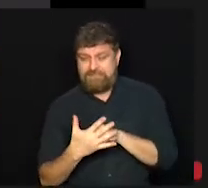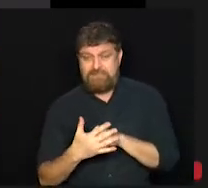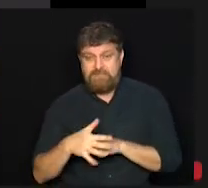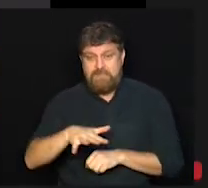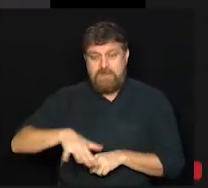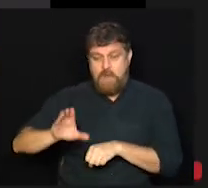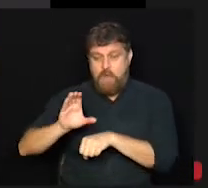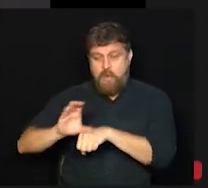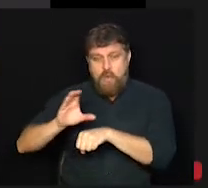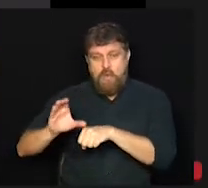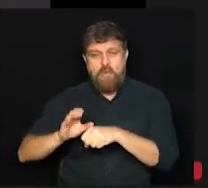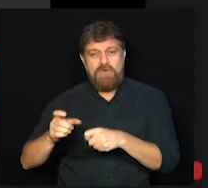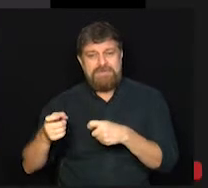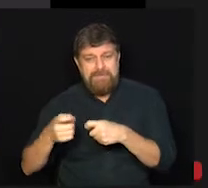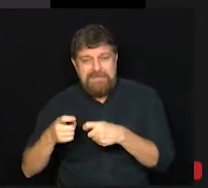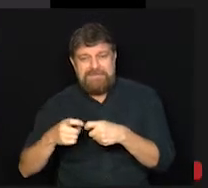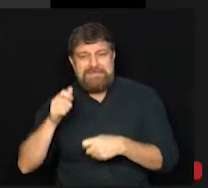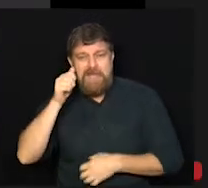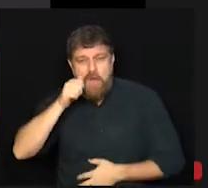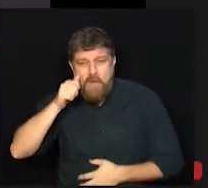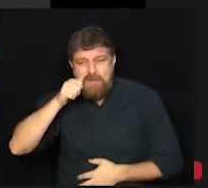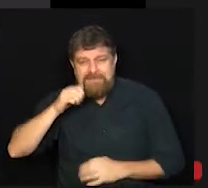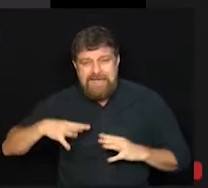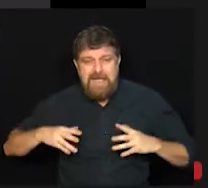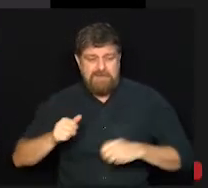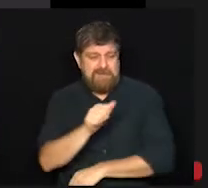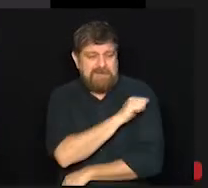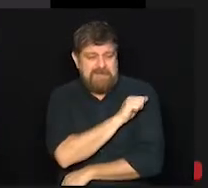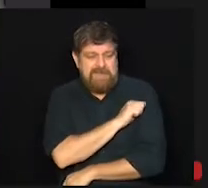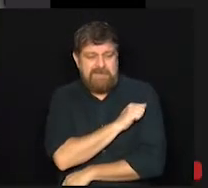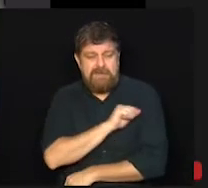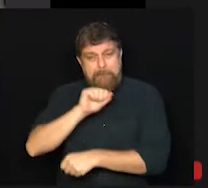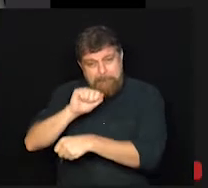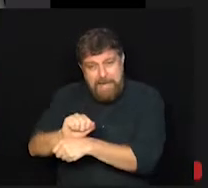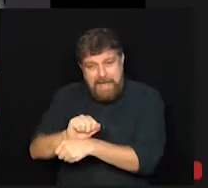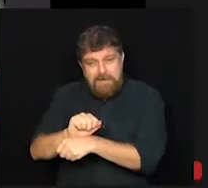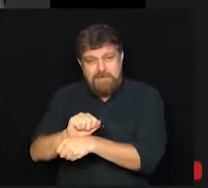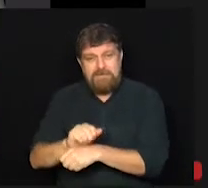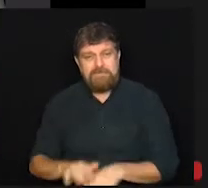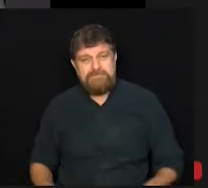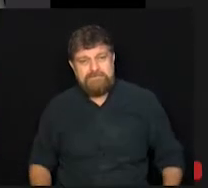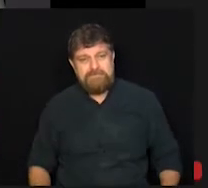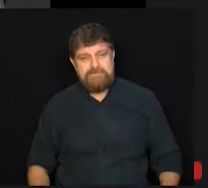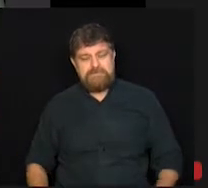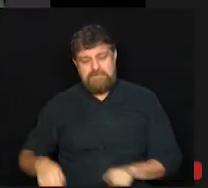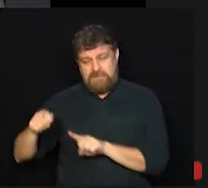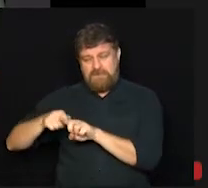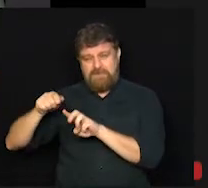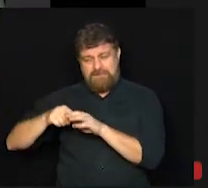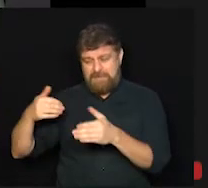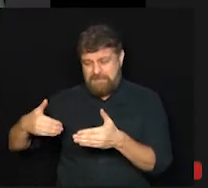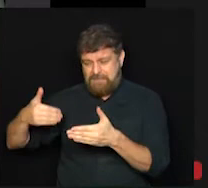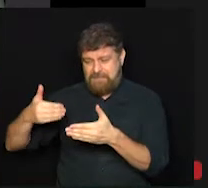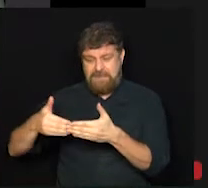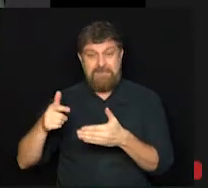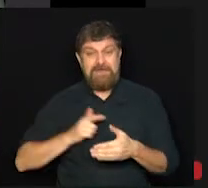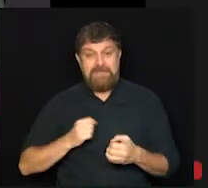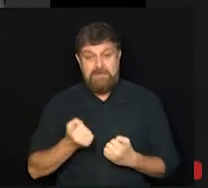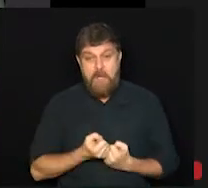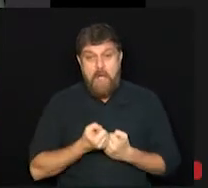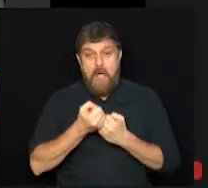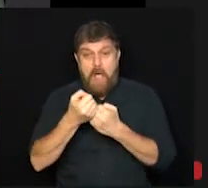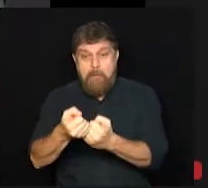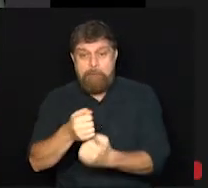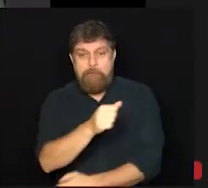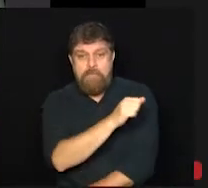medicina, odontologia, todo mundo teve que parar nos primeiros meses. Mas uma coisa importante foi a questão do apoio ao estudante, que